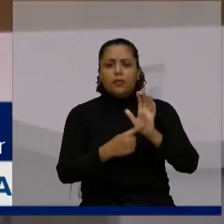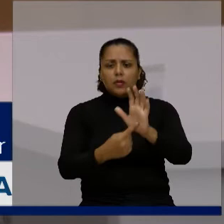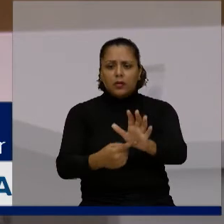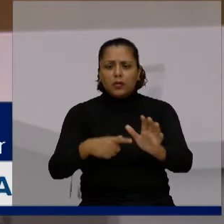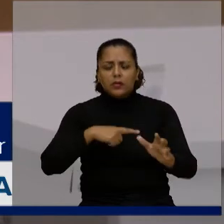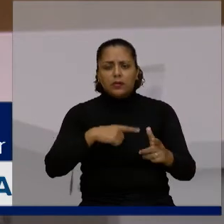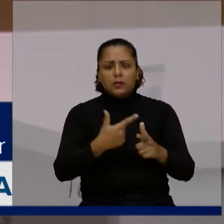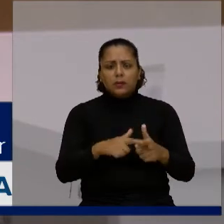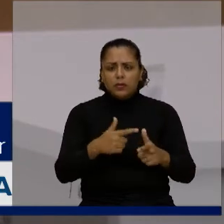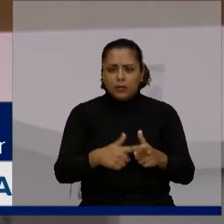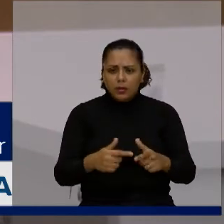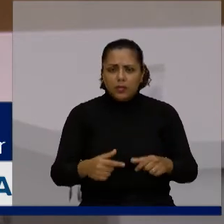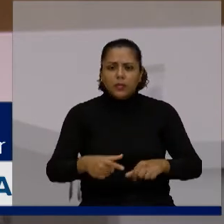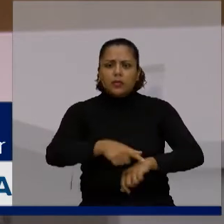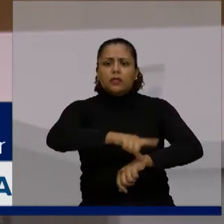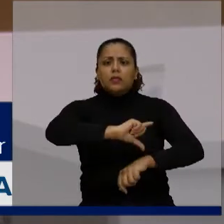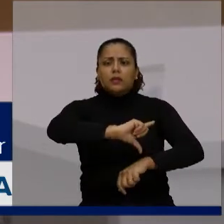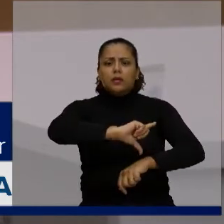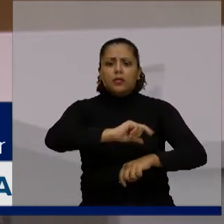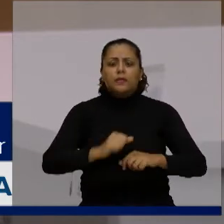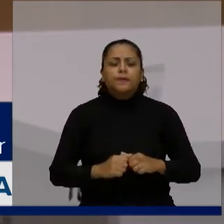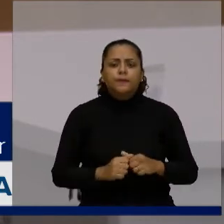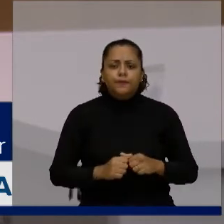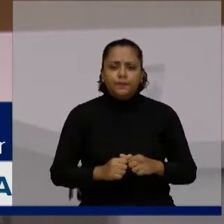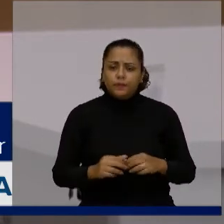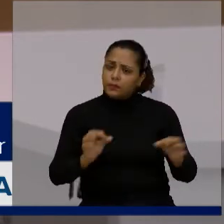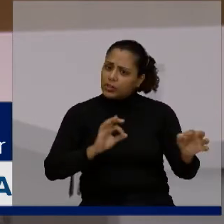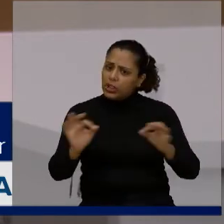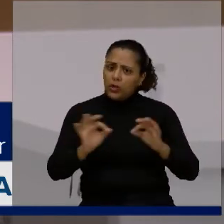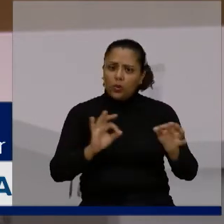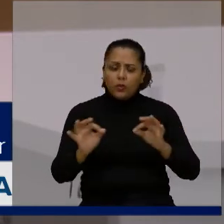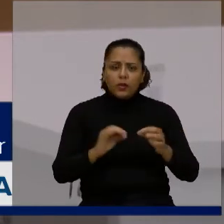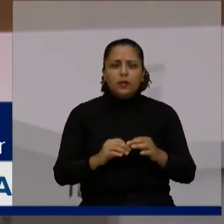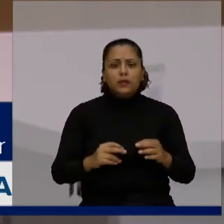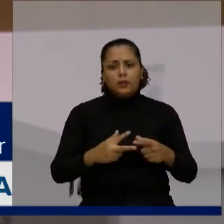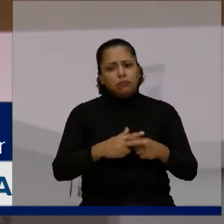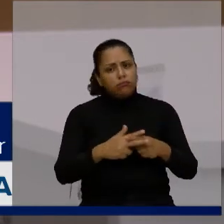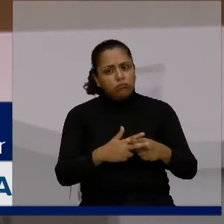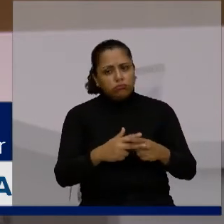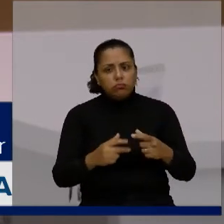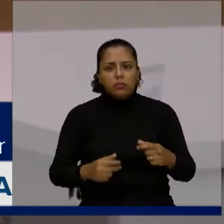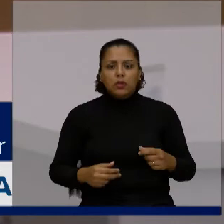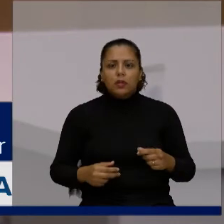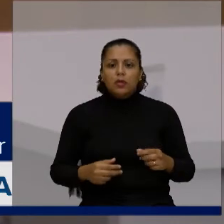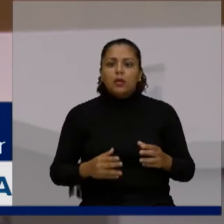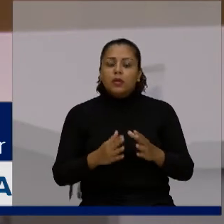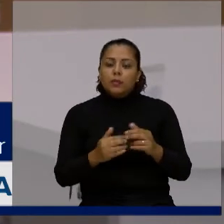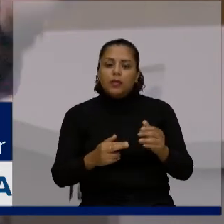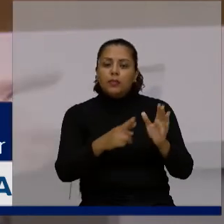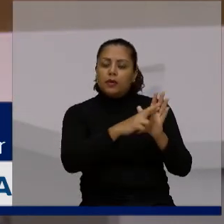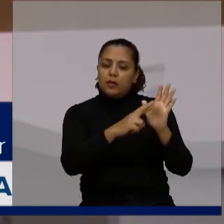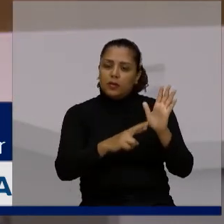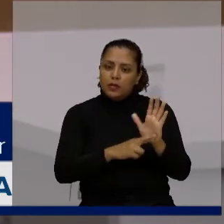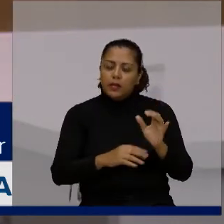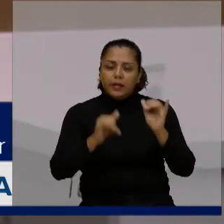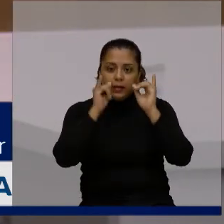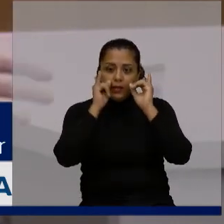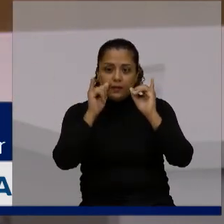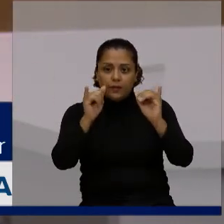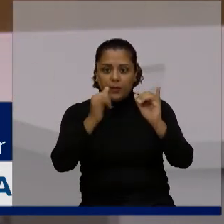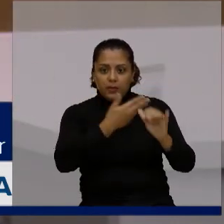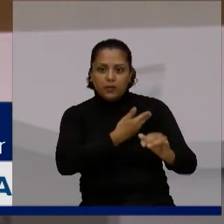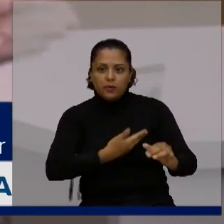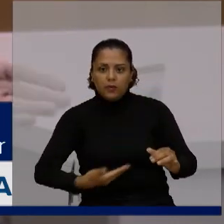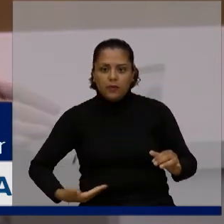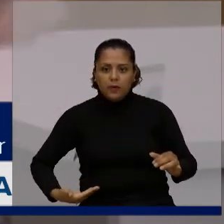atrasos, quando há aditamentos, e buscar corrigi-los. Então, o que nós pedimos no nosso requerimento era informações do governo para